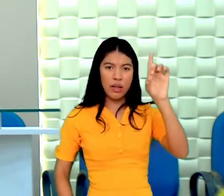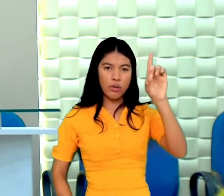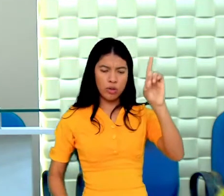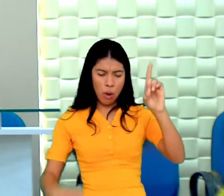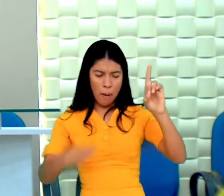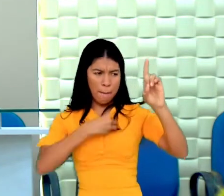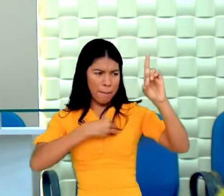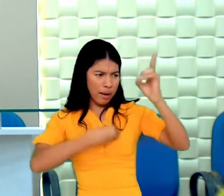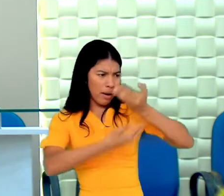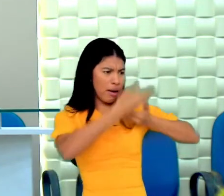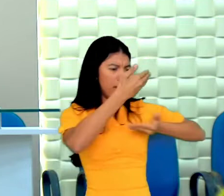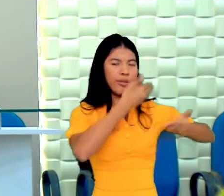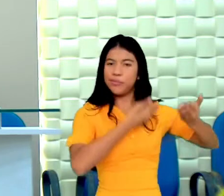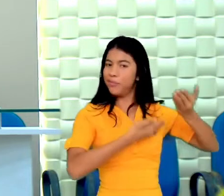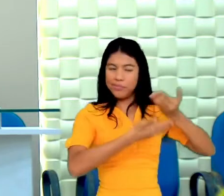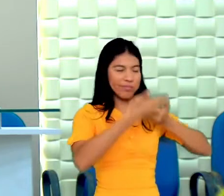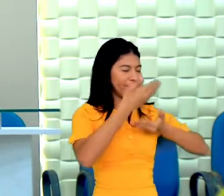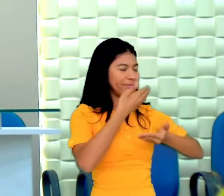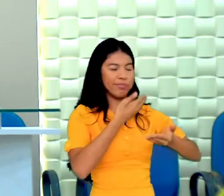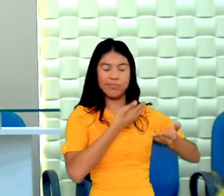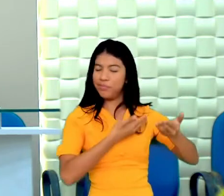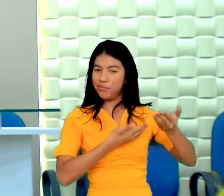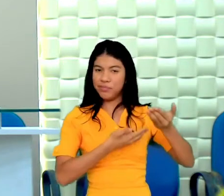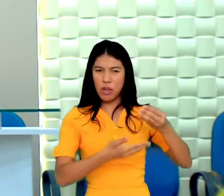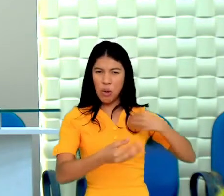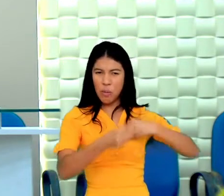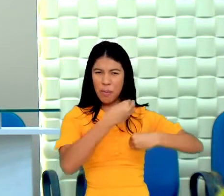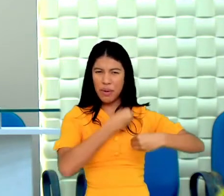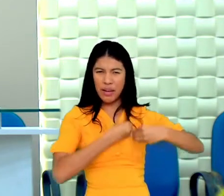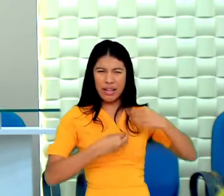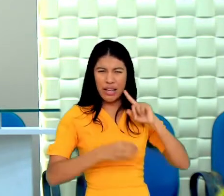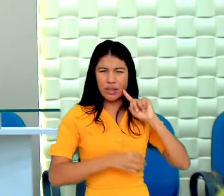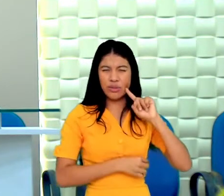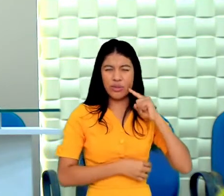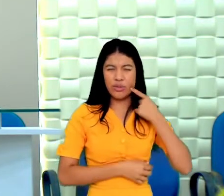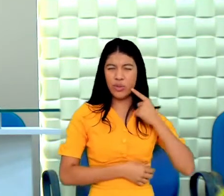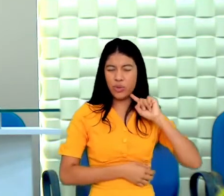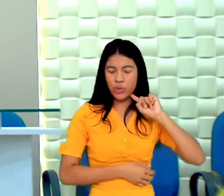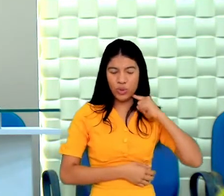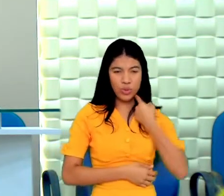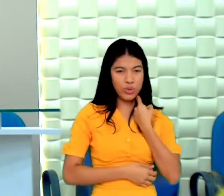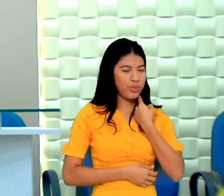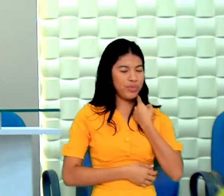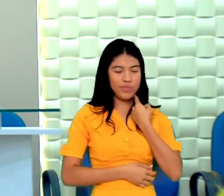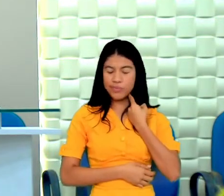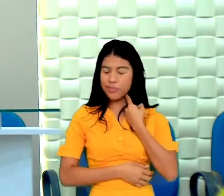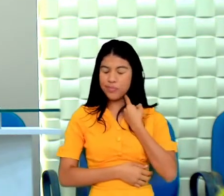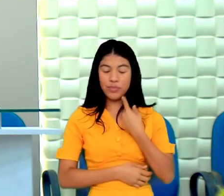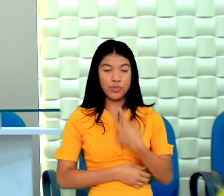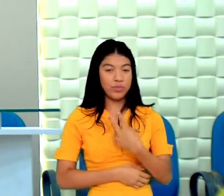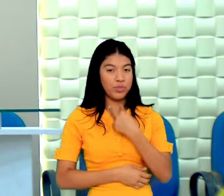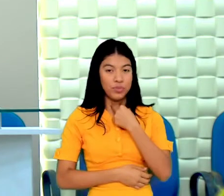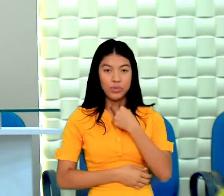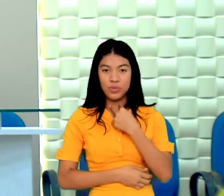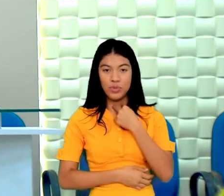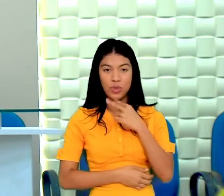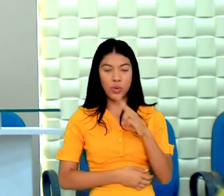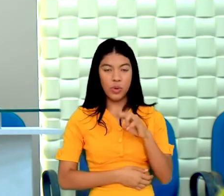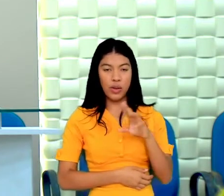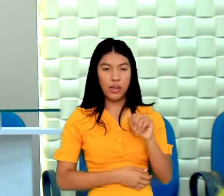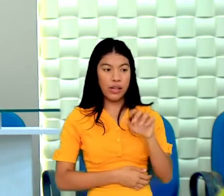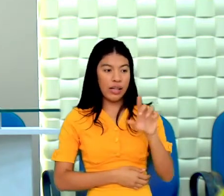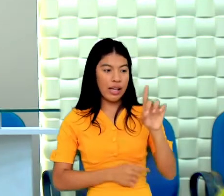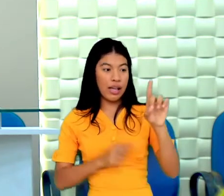pecado, Deus não convive com a transgressão, Deus não convive com a iniquidade. Deus